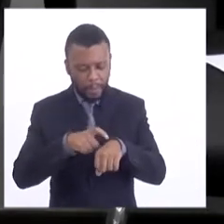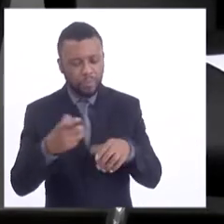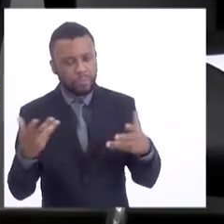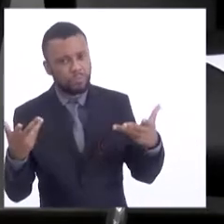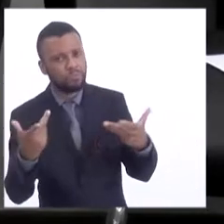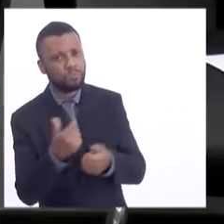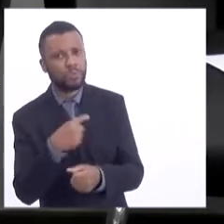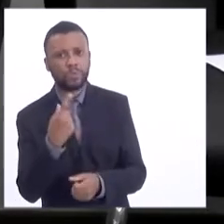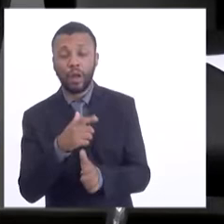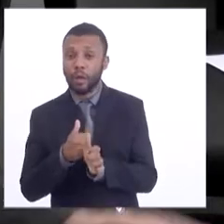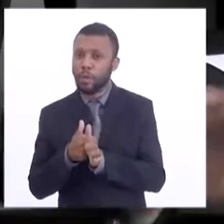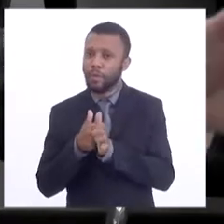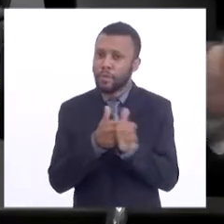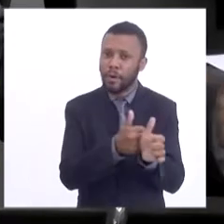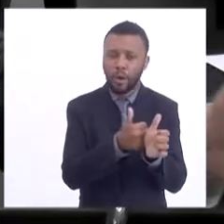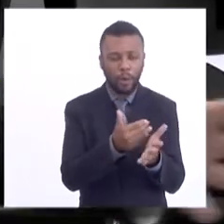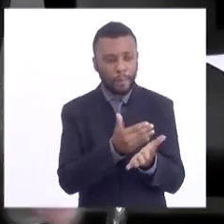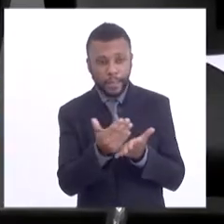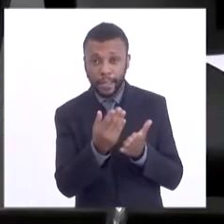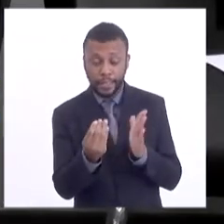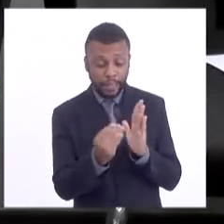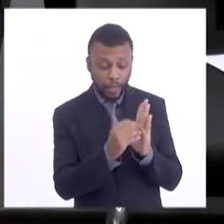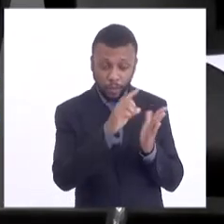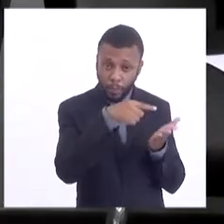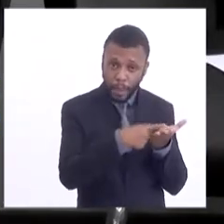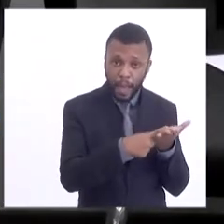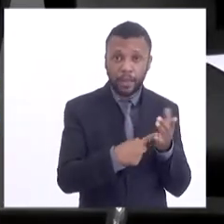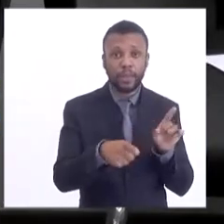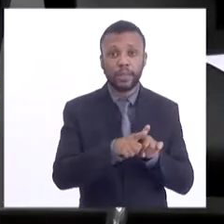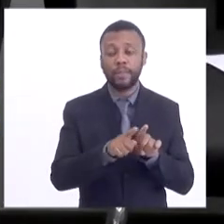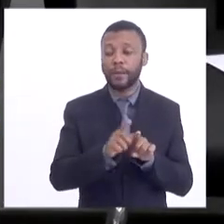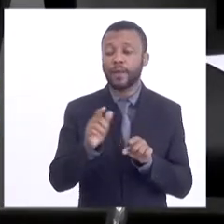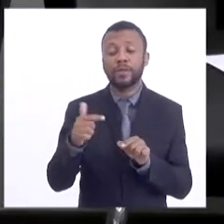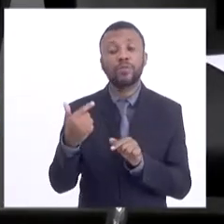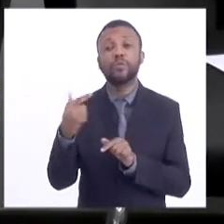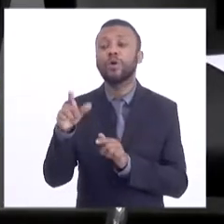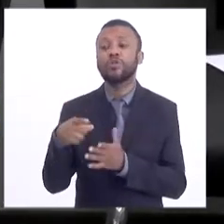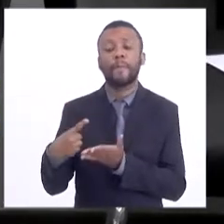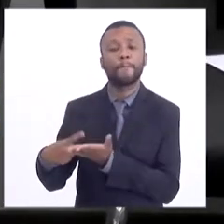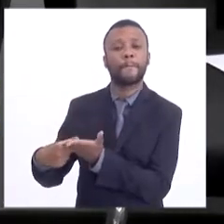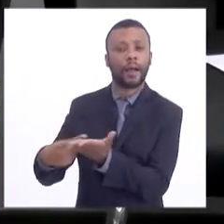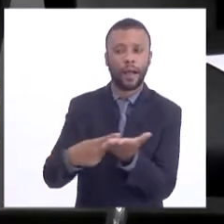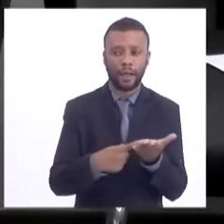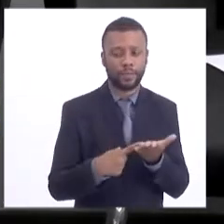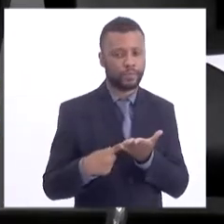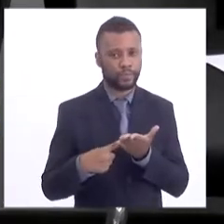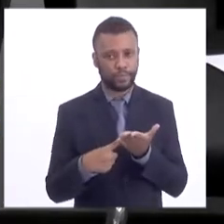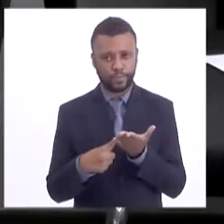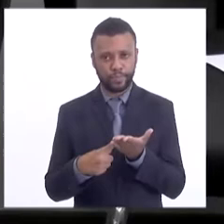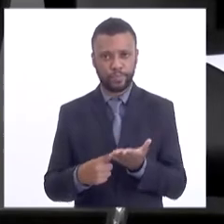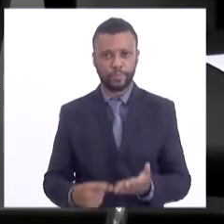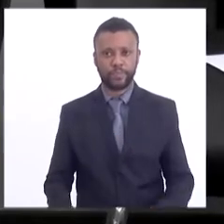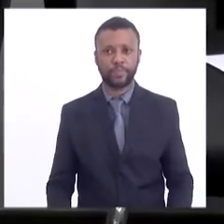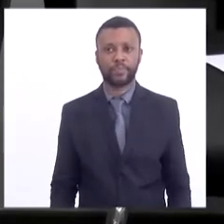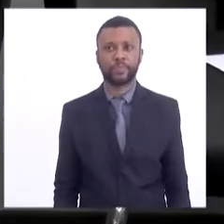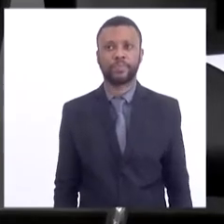esses acompanhamentos que são feitos dentro do pacto e fora dele também que o deputado da mente muito bem É